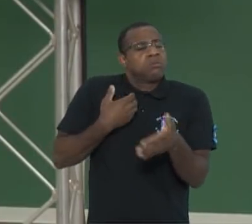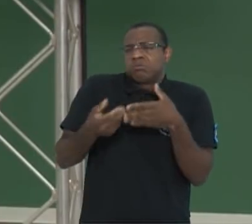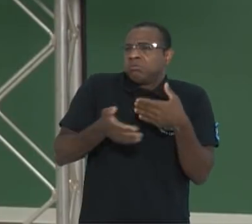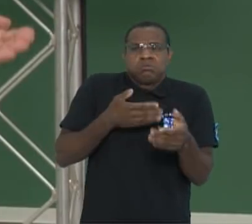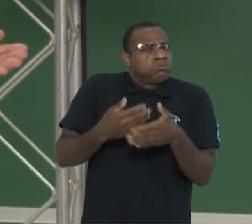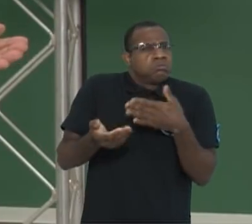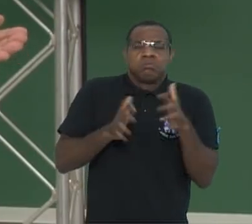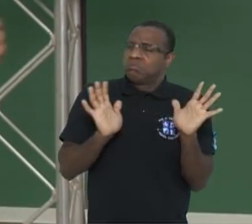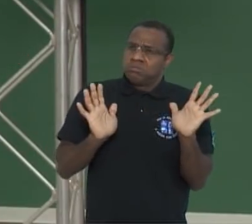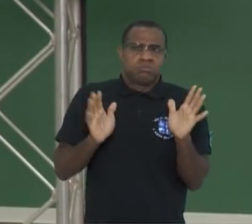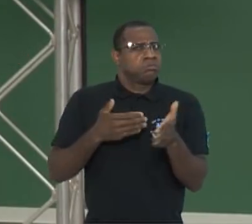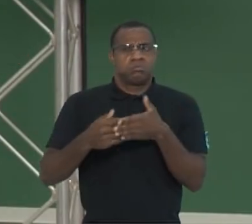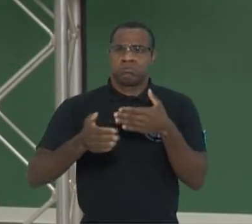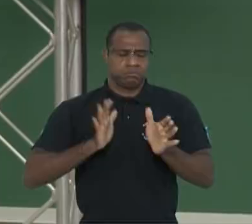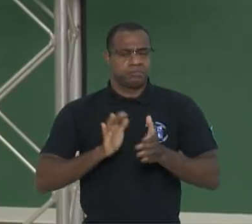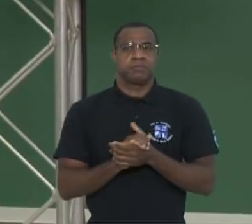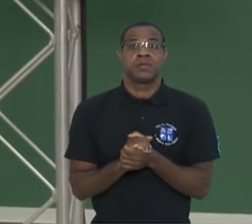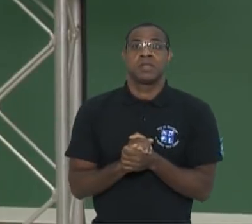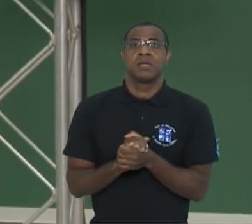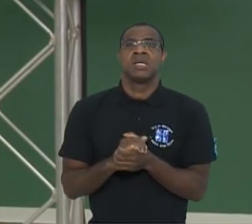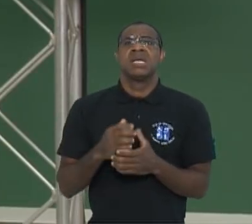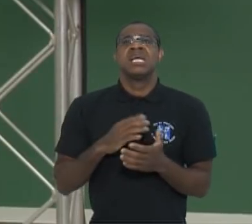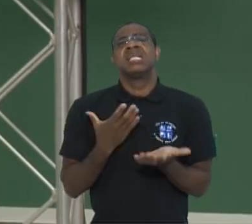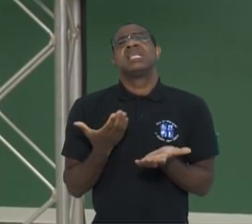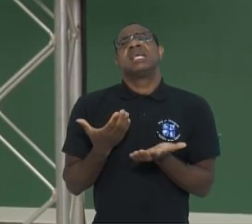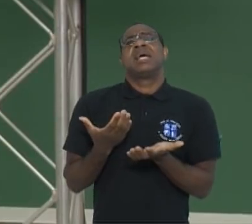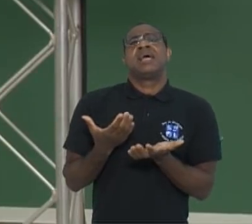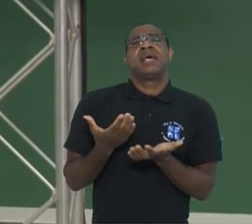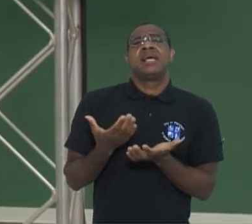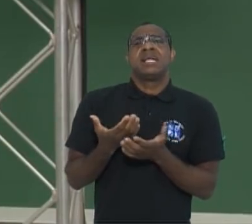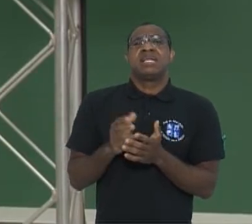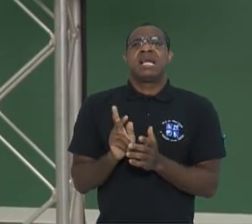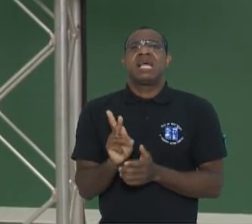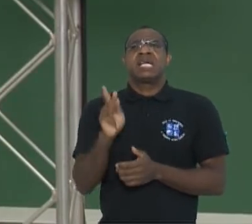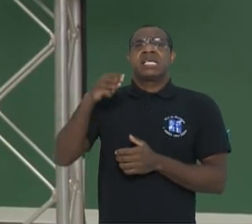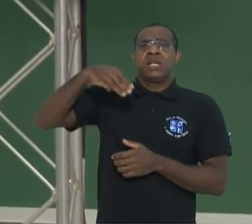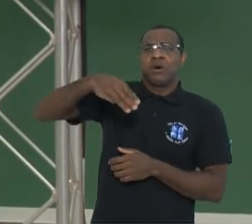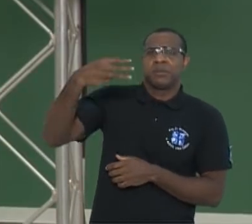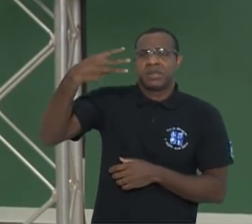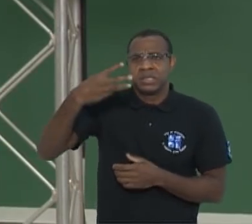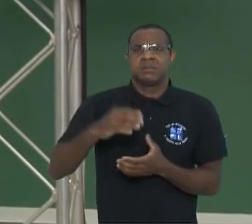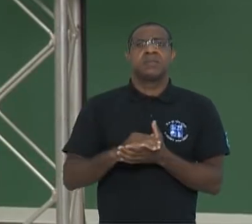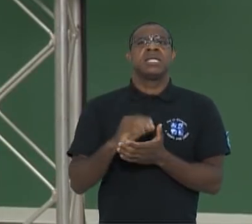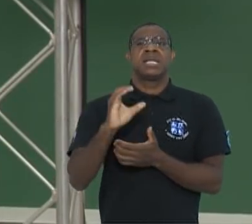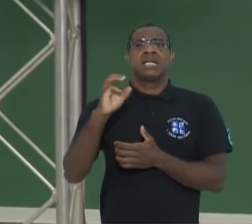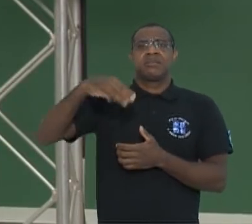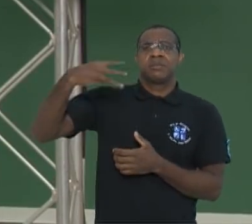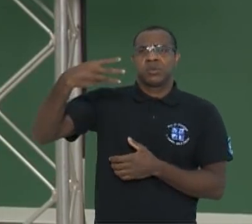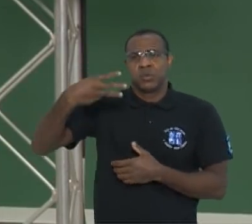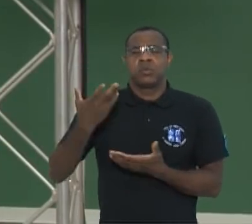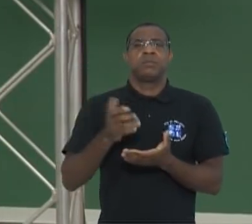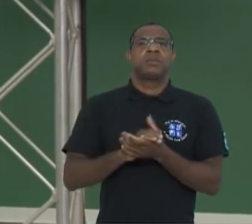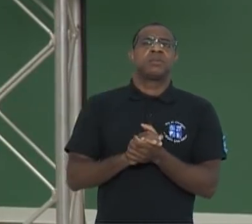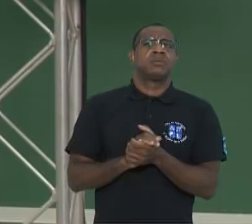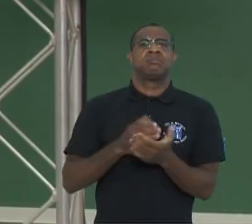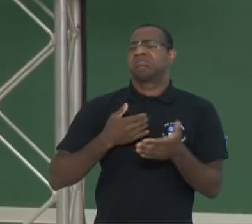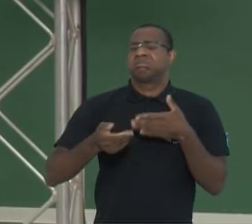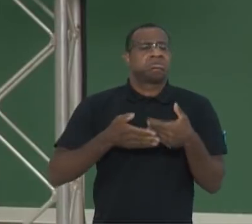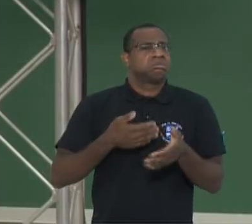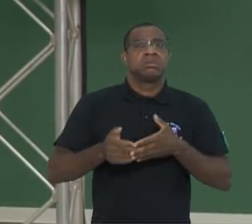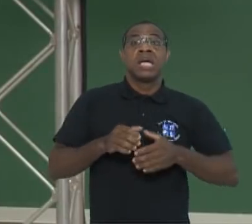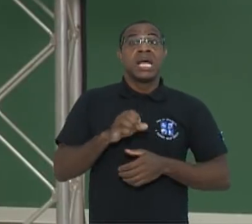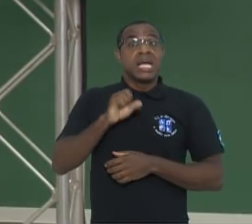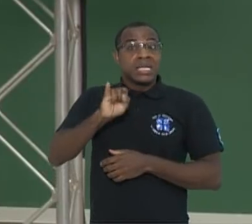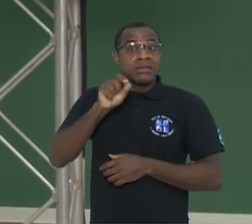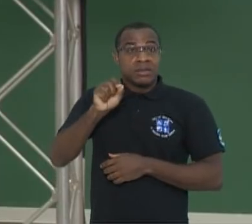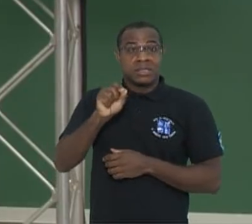importa qual é a unidade, se é metro cúbico, se é quilômetro cúbico, se é centímetros cúbicos, enfim. Se você